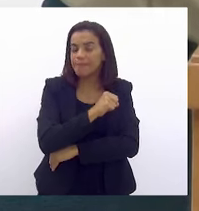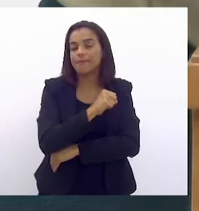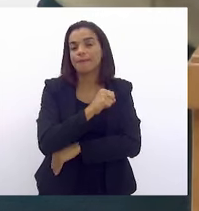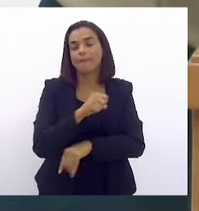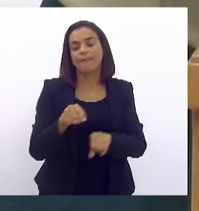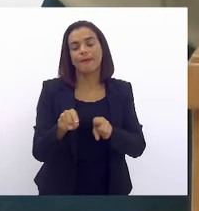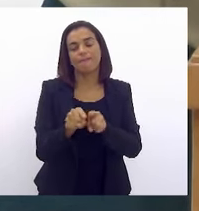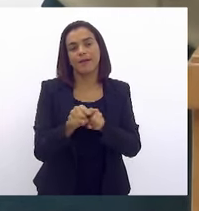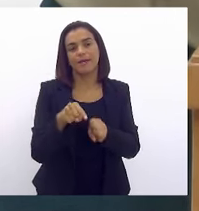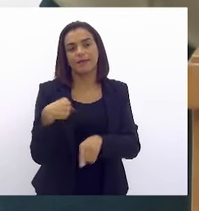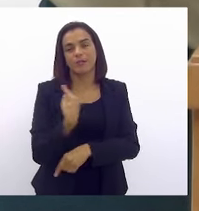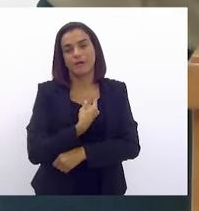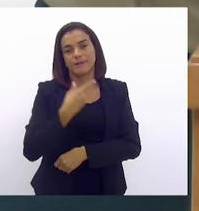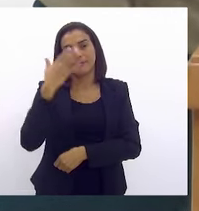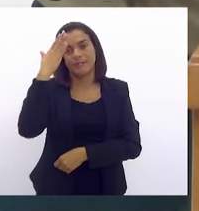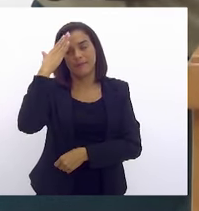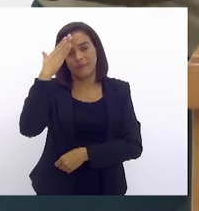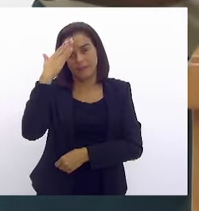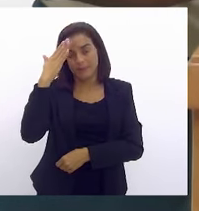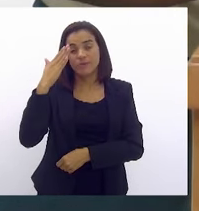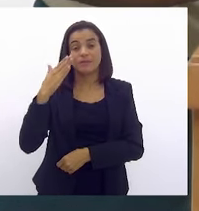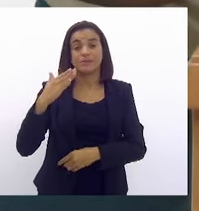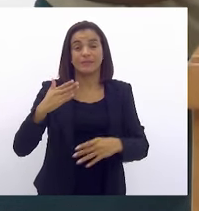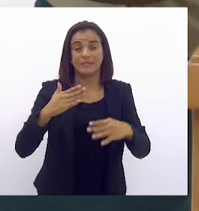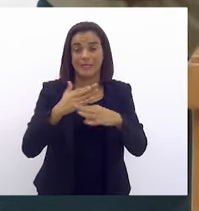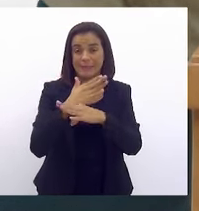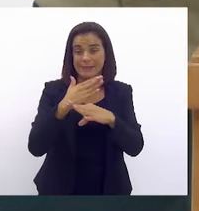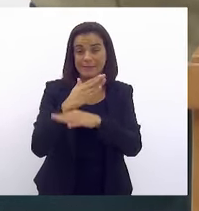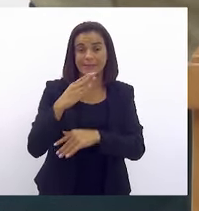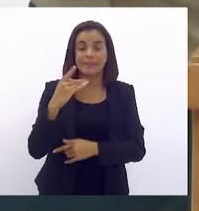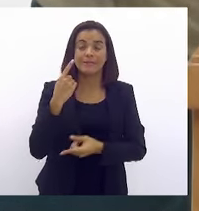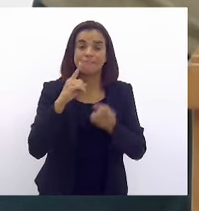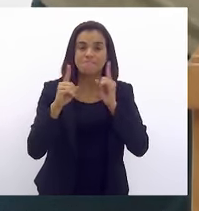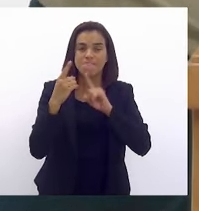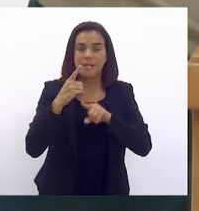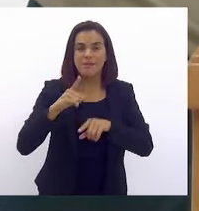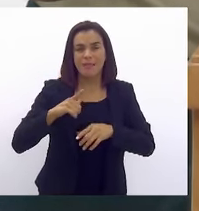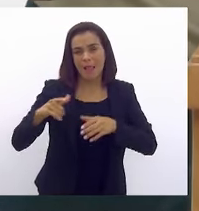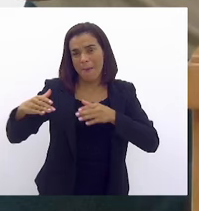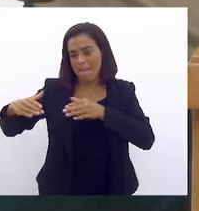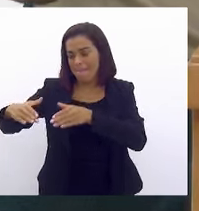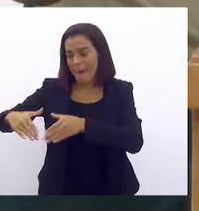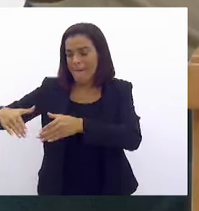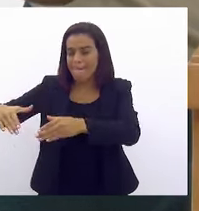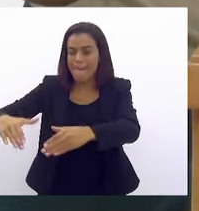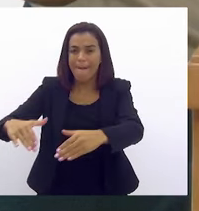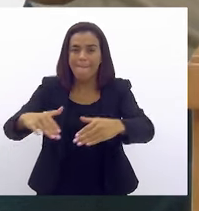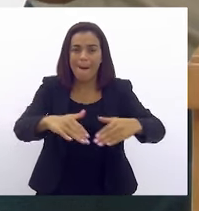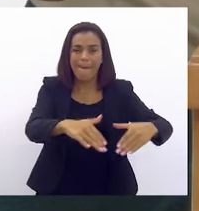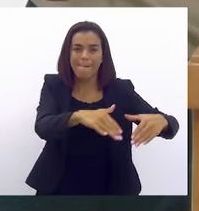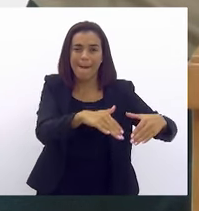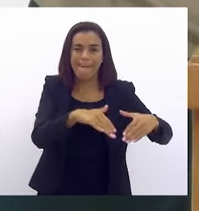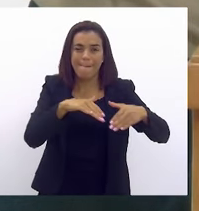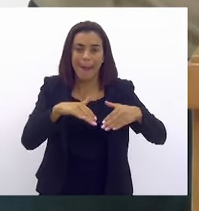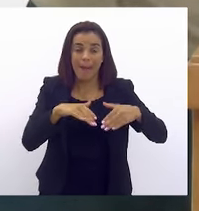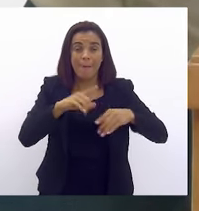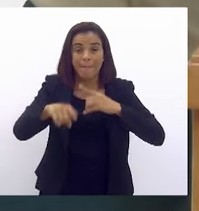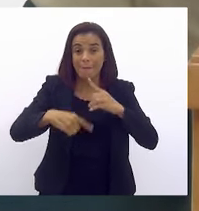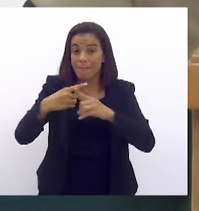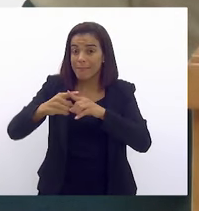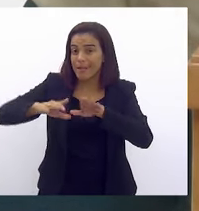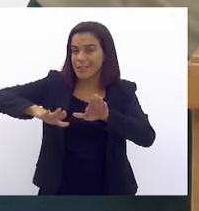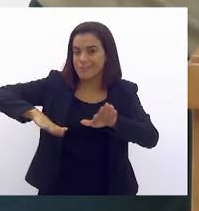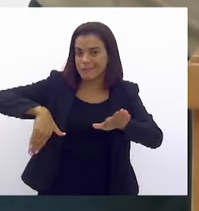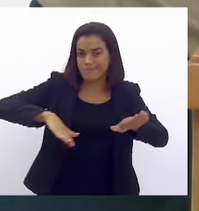sabe que a cidade de Maricá ela é composta de diversas lagoas, né? Ela é composta por mar, né? E a